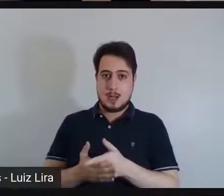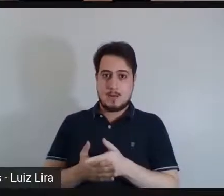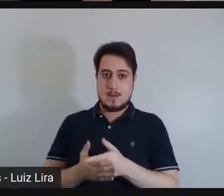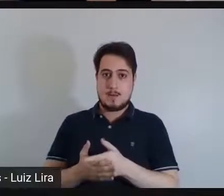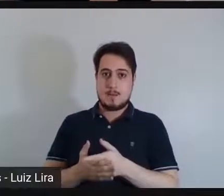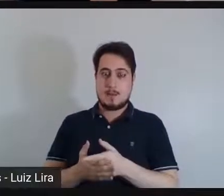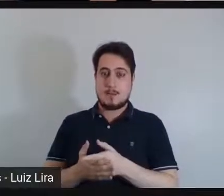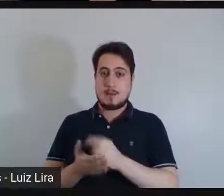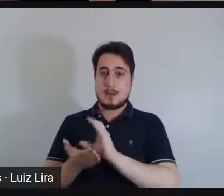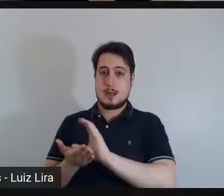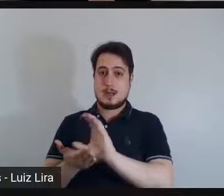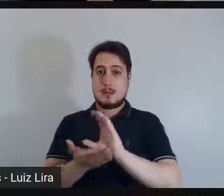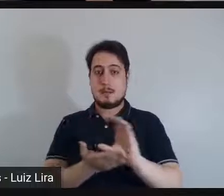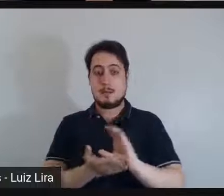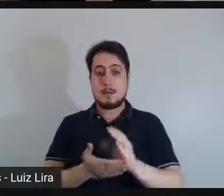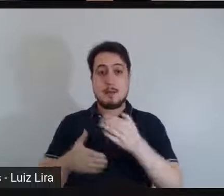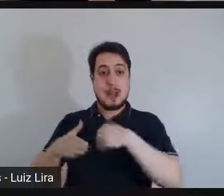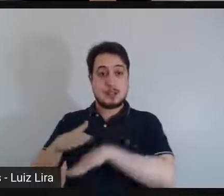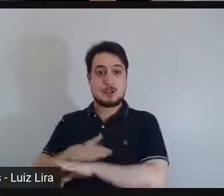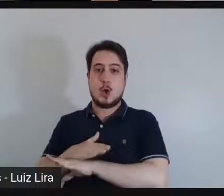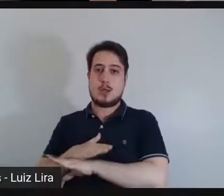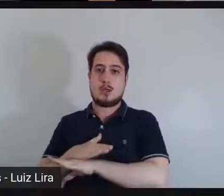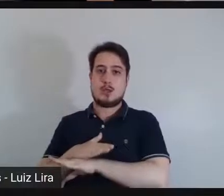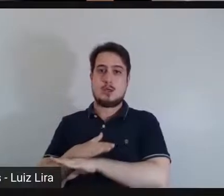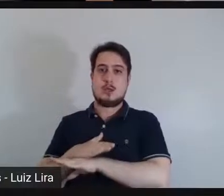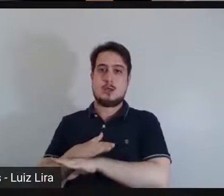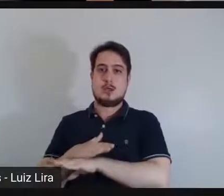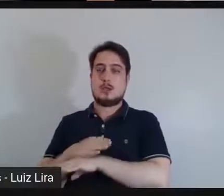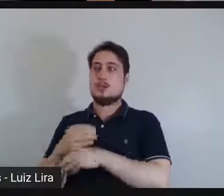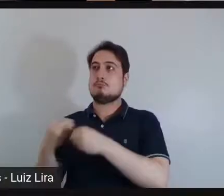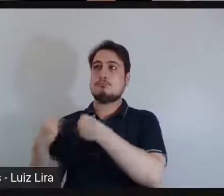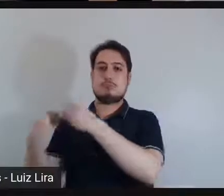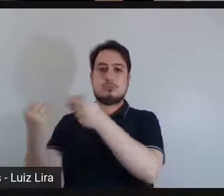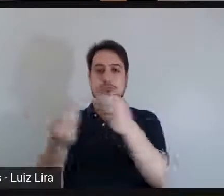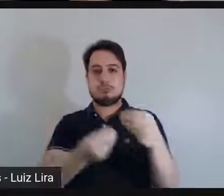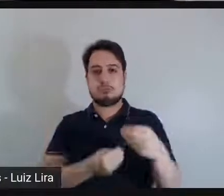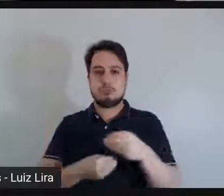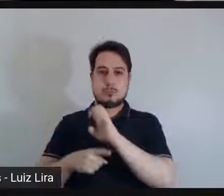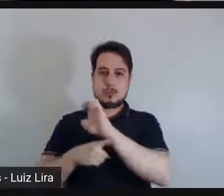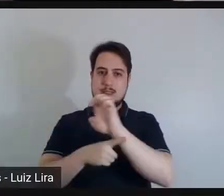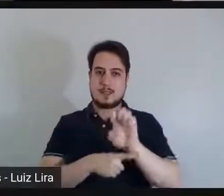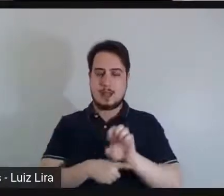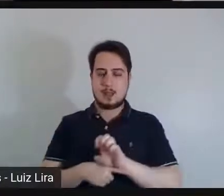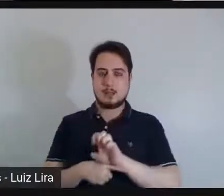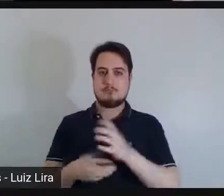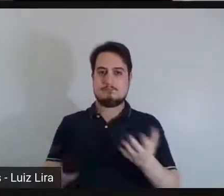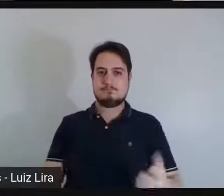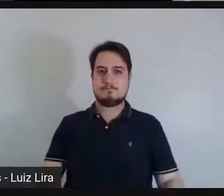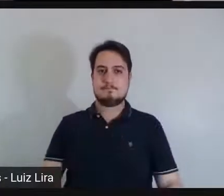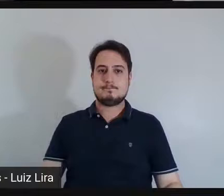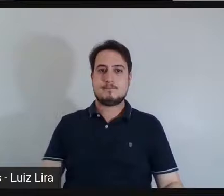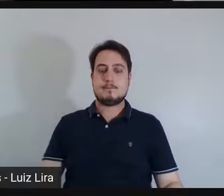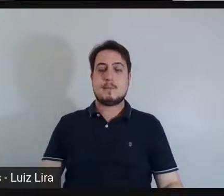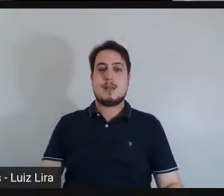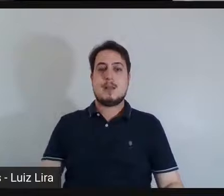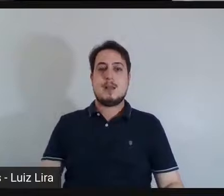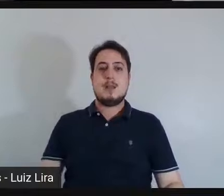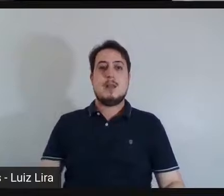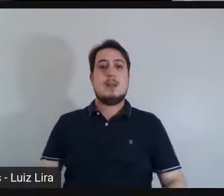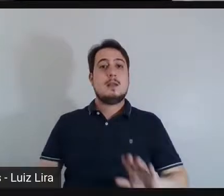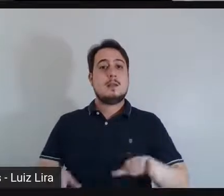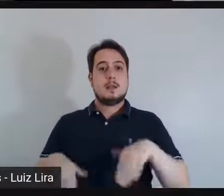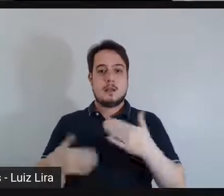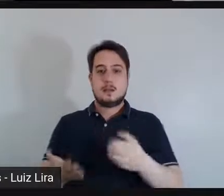atender, mas para ter estoque. Ter estoque e distribuir, ter estoque e distribuir. Então, nas